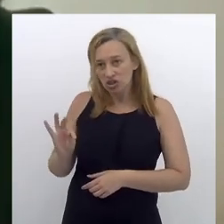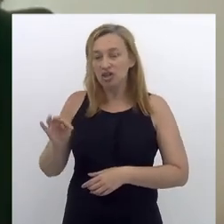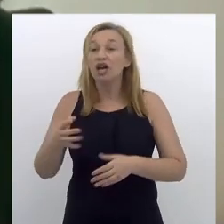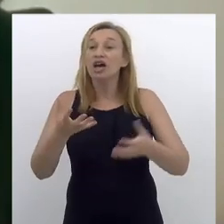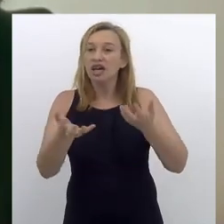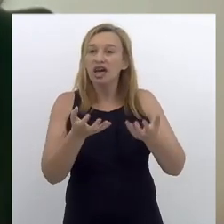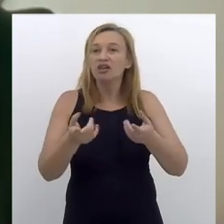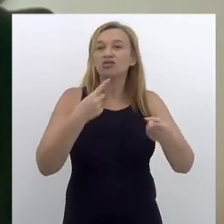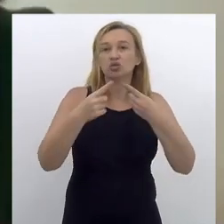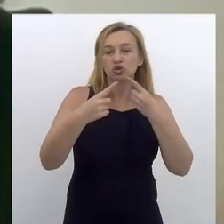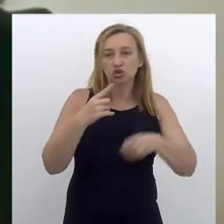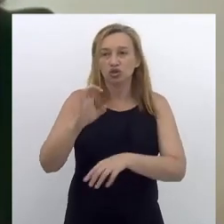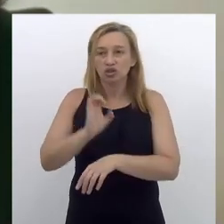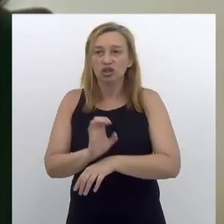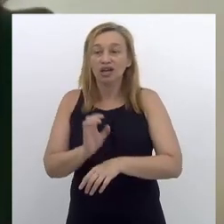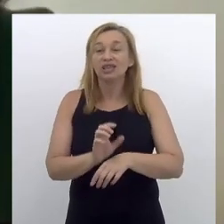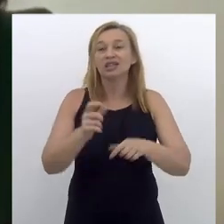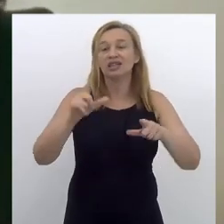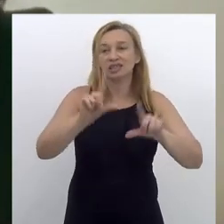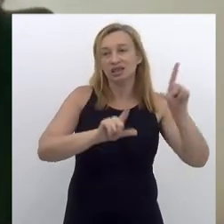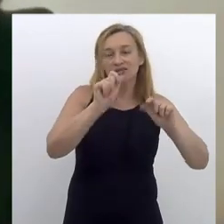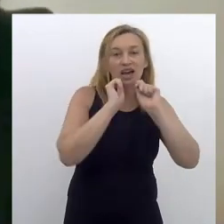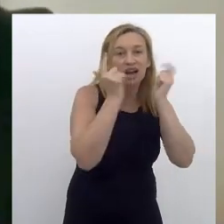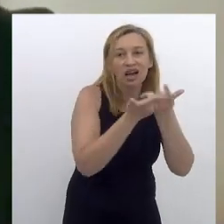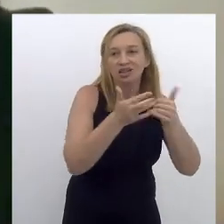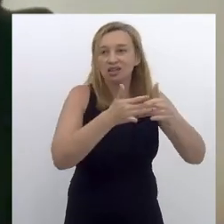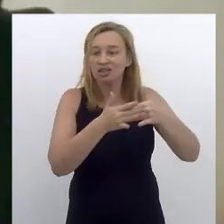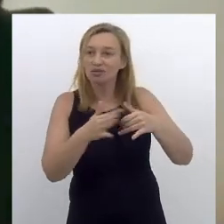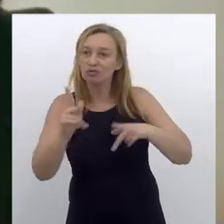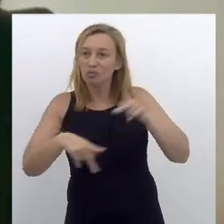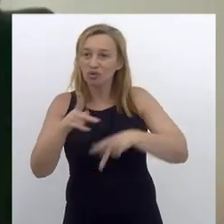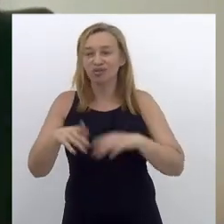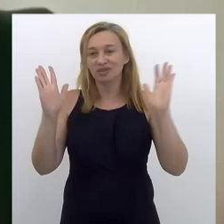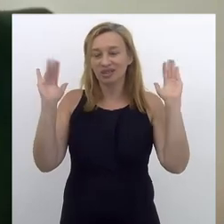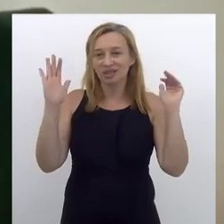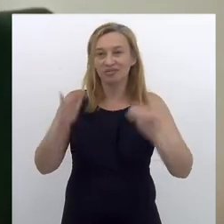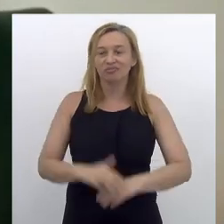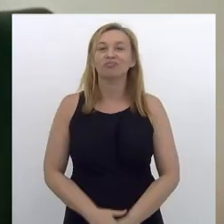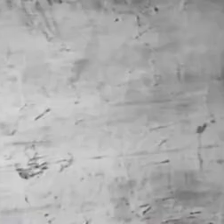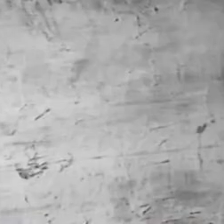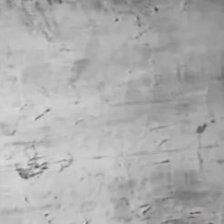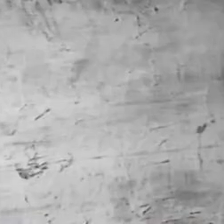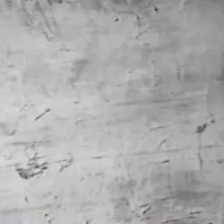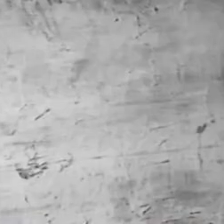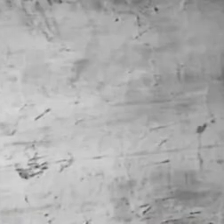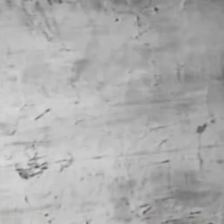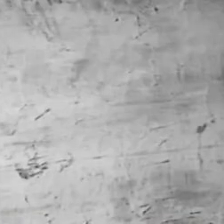podcast Quero Discutir o Meu Estado, TV Alerj, o Canal do Povo. Até a próxima.